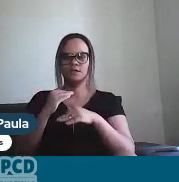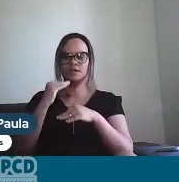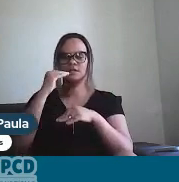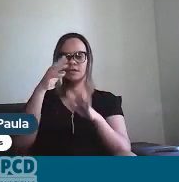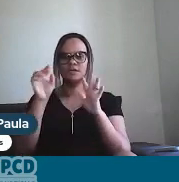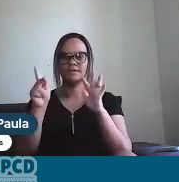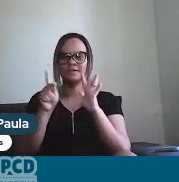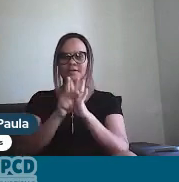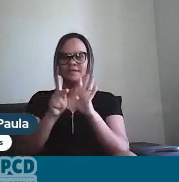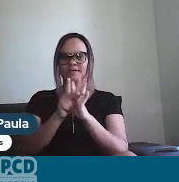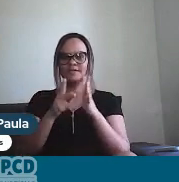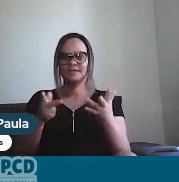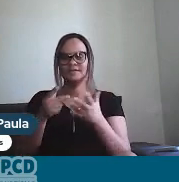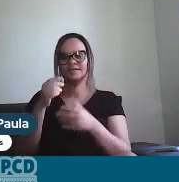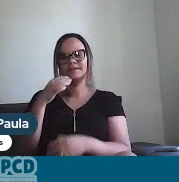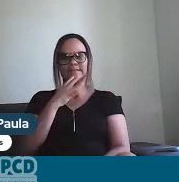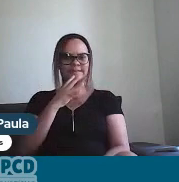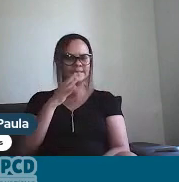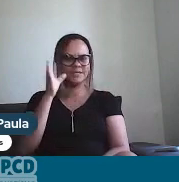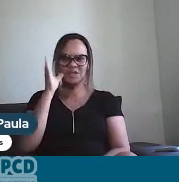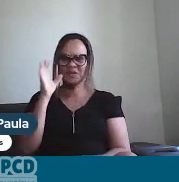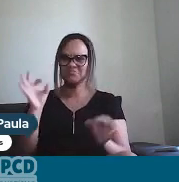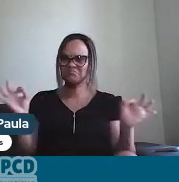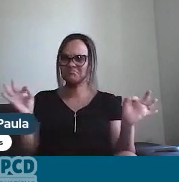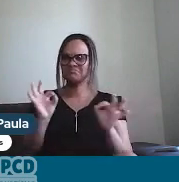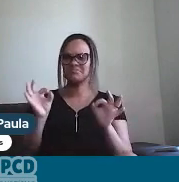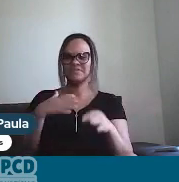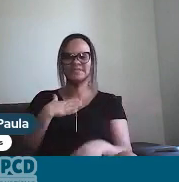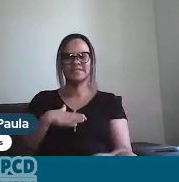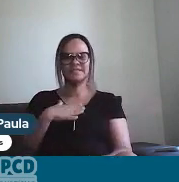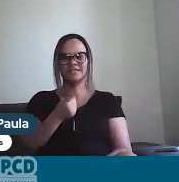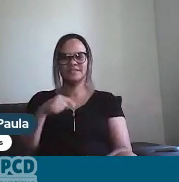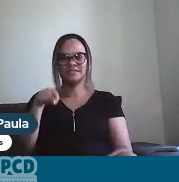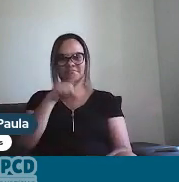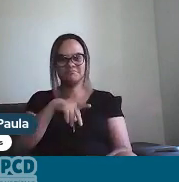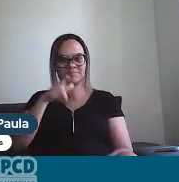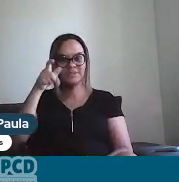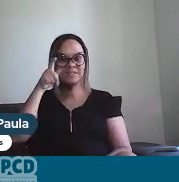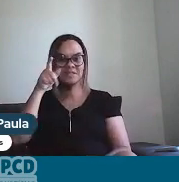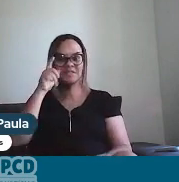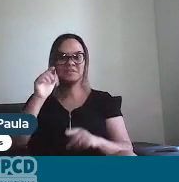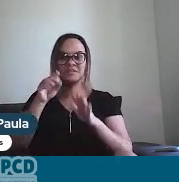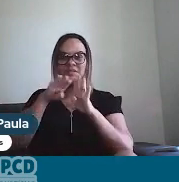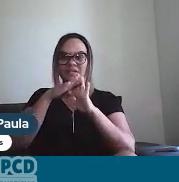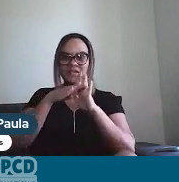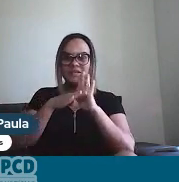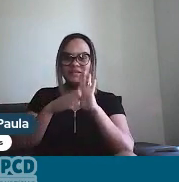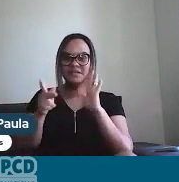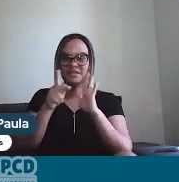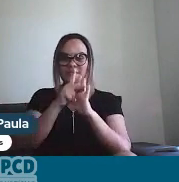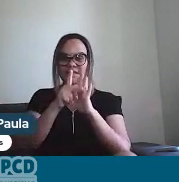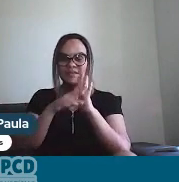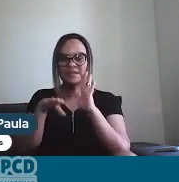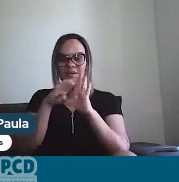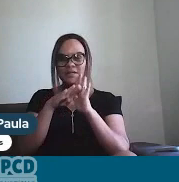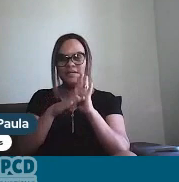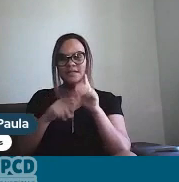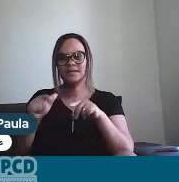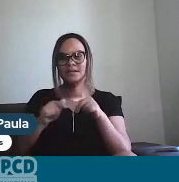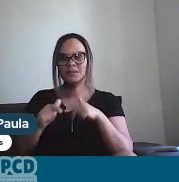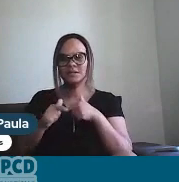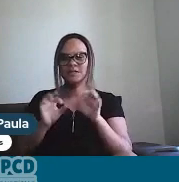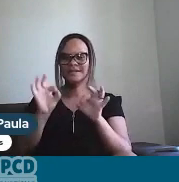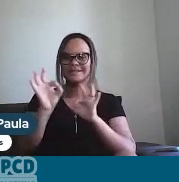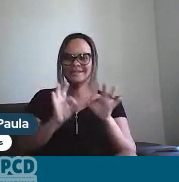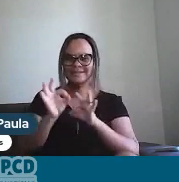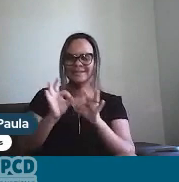projeto, que está muito interessante, gente. Depois eu gostaria que vocês olhassem o plano de trabalho desse GT, como é que a coisa está bem costurada para funcionar